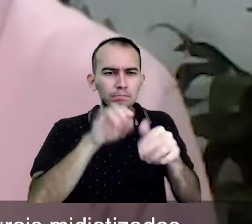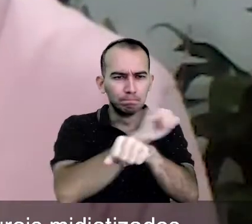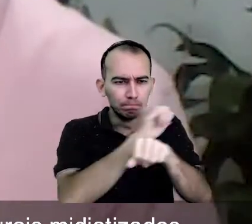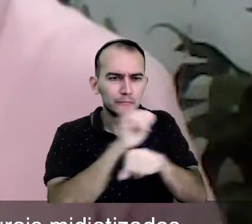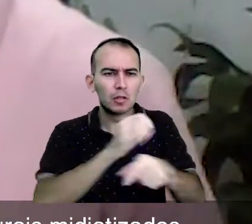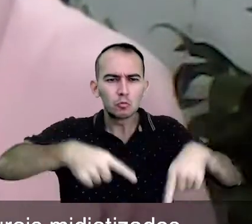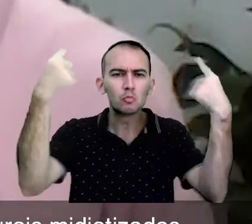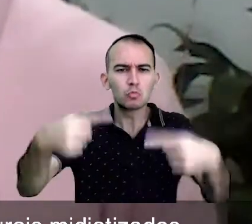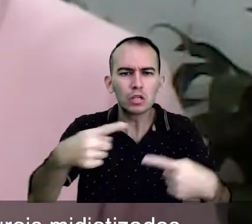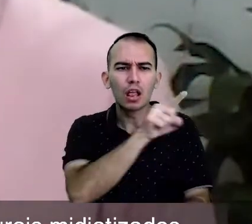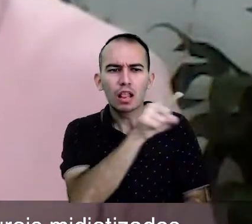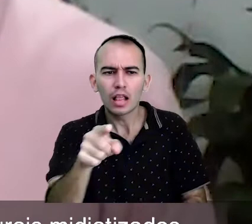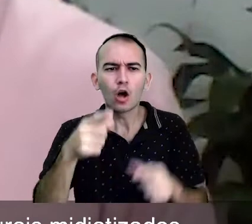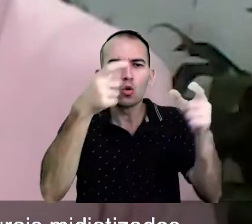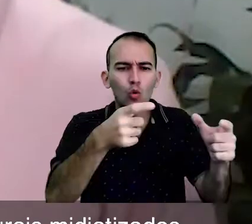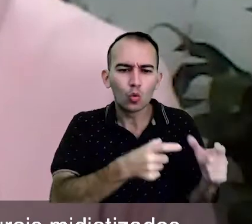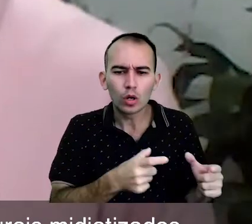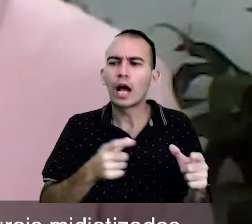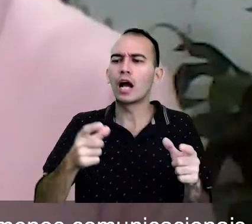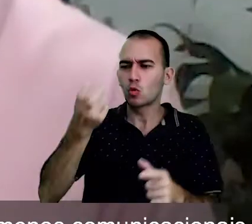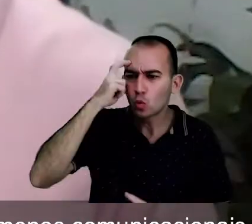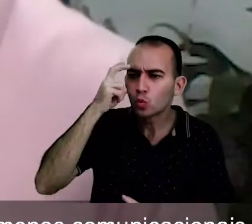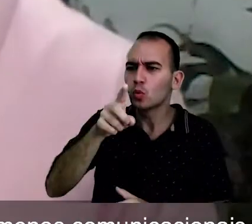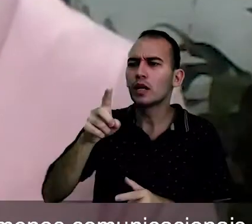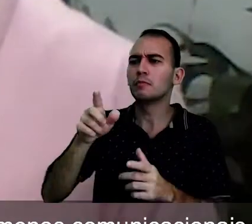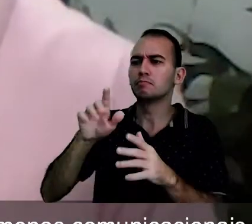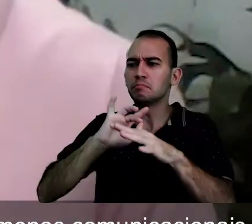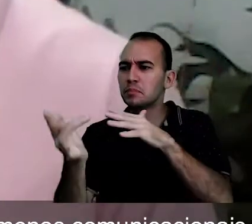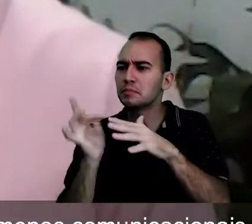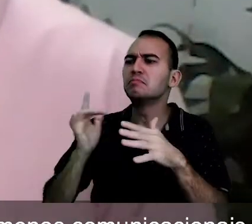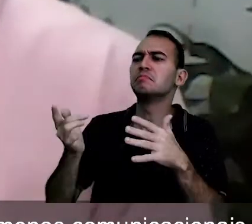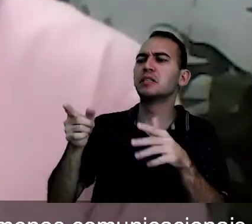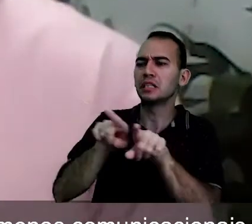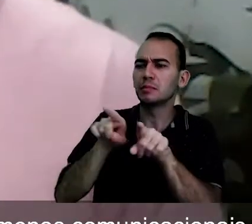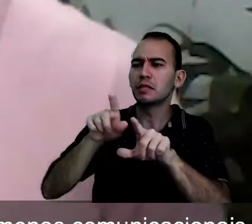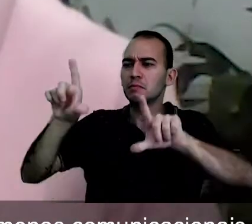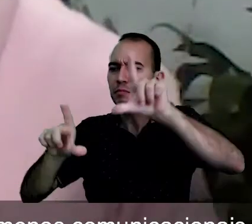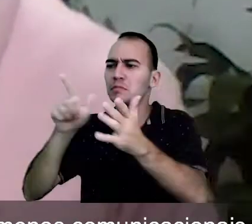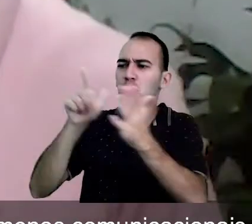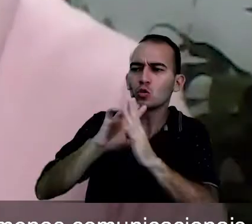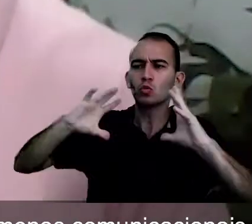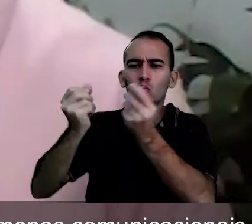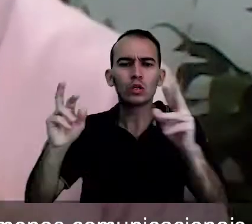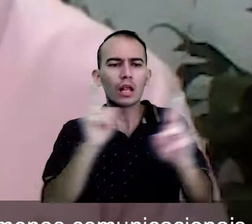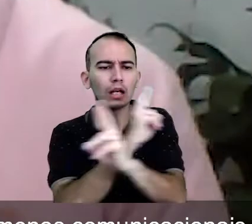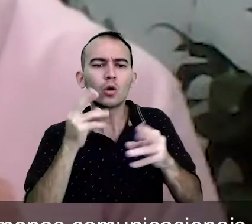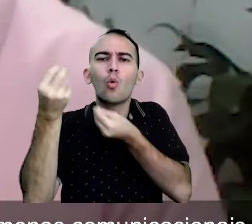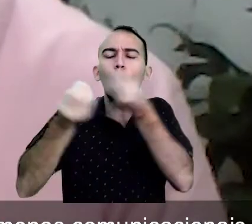em produtos culturais mediatizados. O objetivo é analisar como as relações que